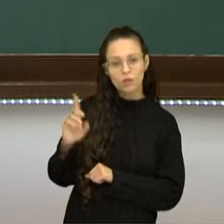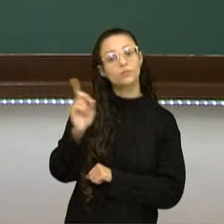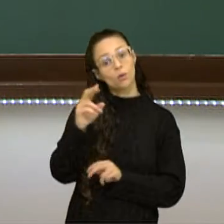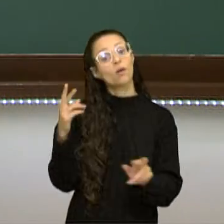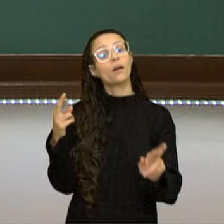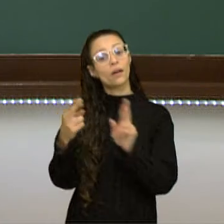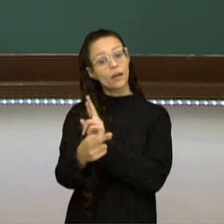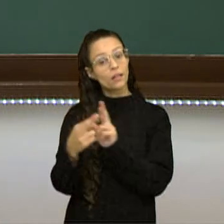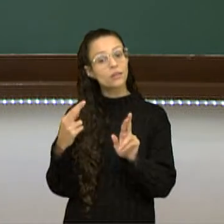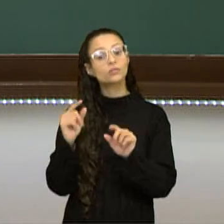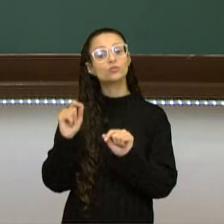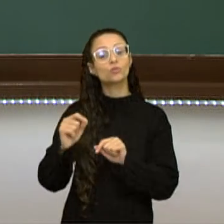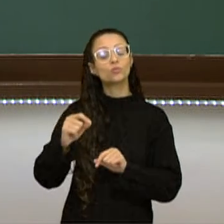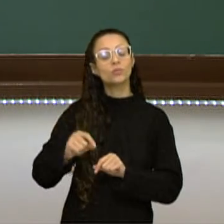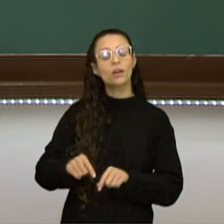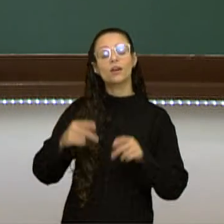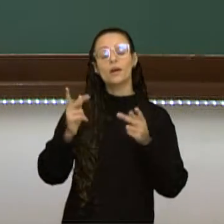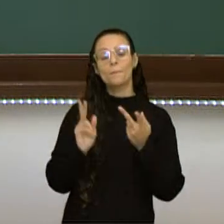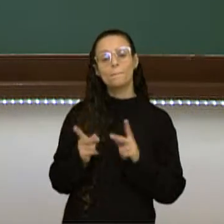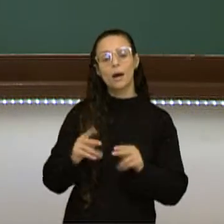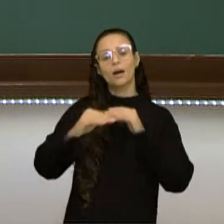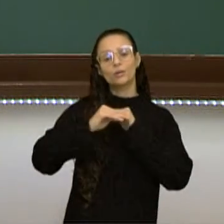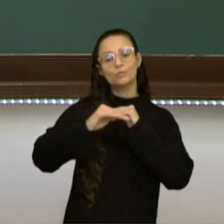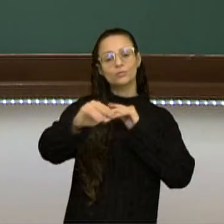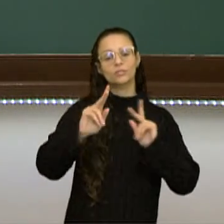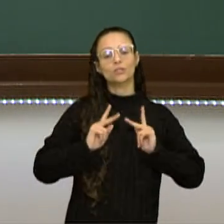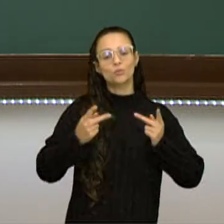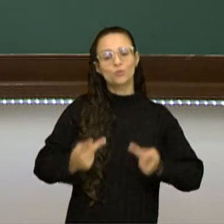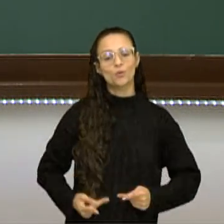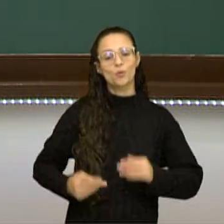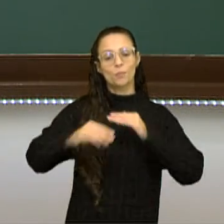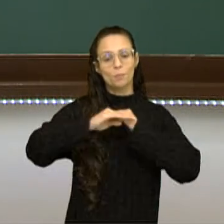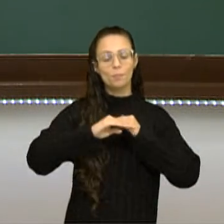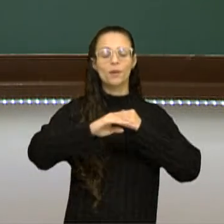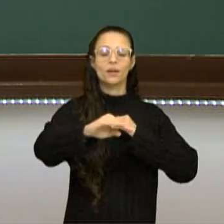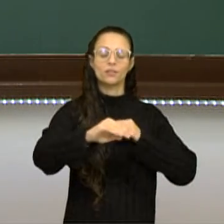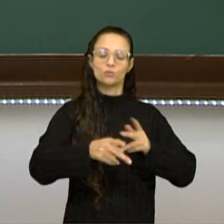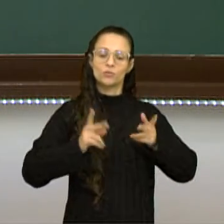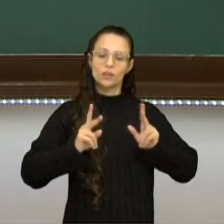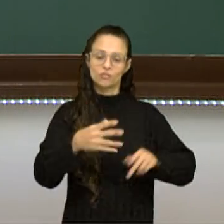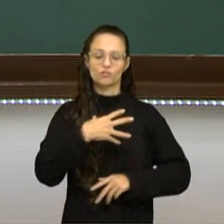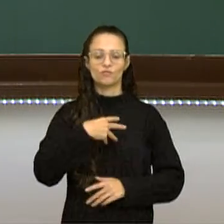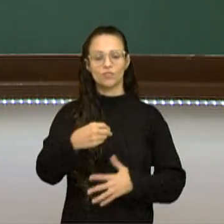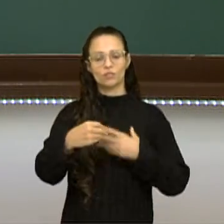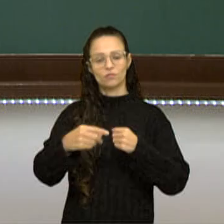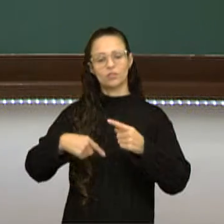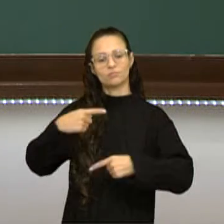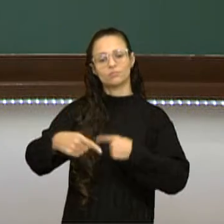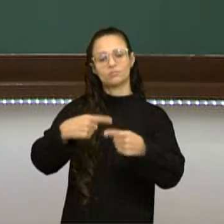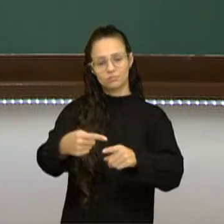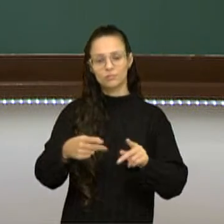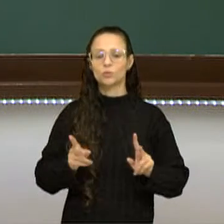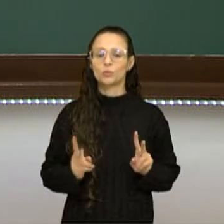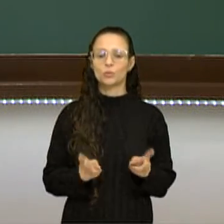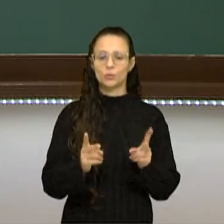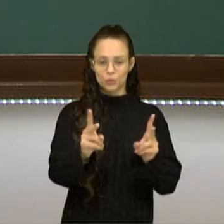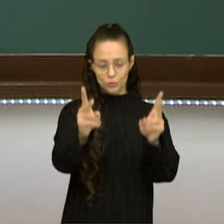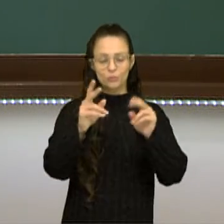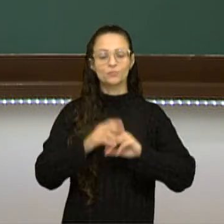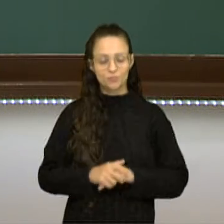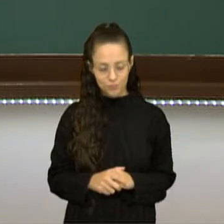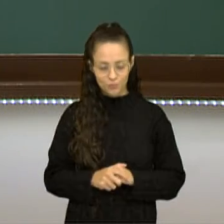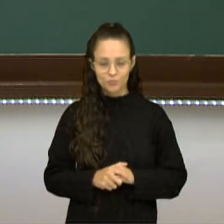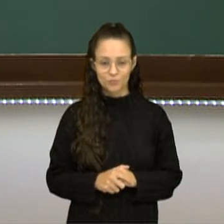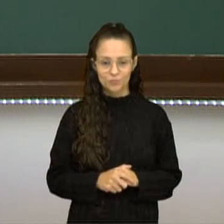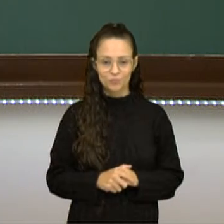relação então com a manutenção da espécie humana, em garantir a reprodução e garantir assim a continuidade